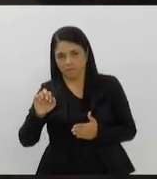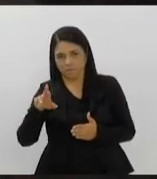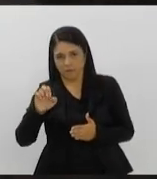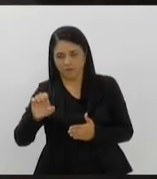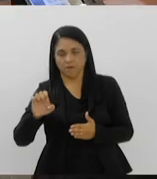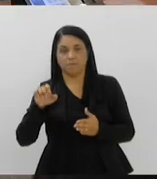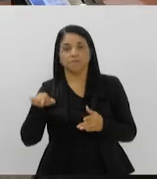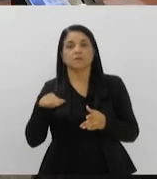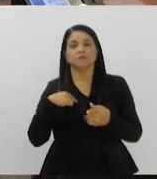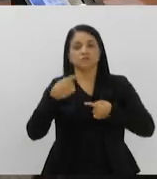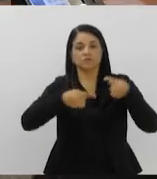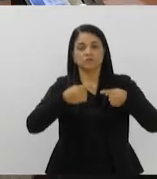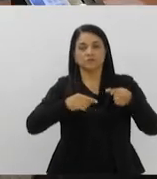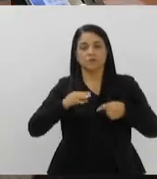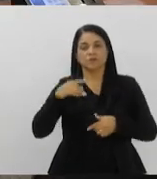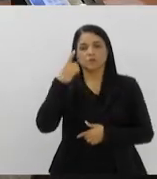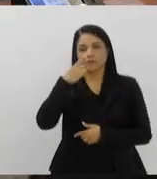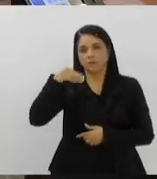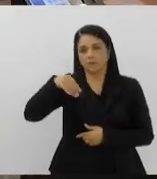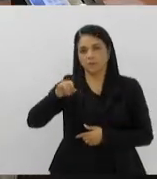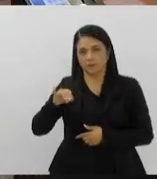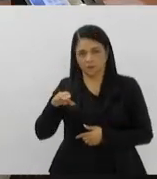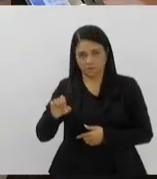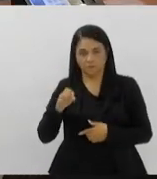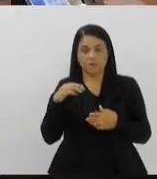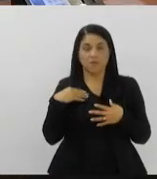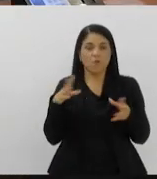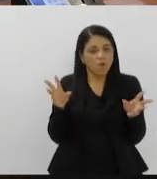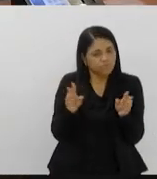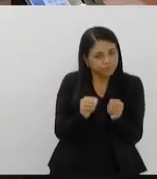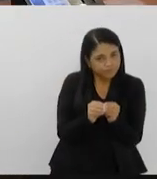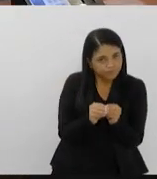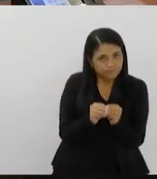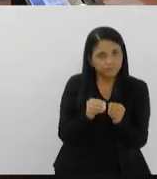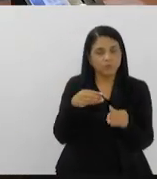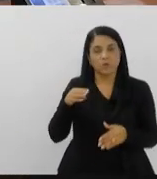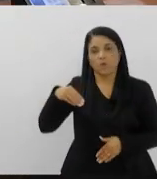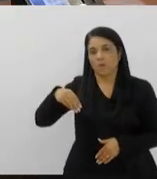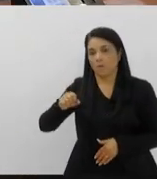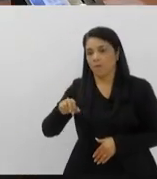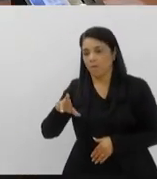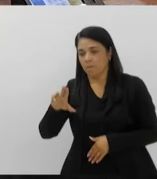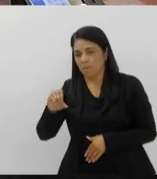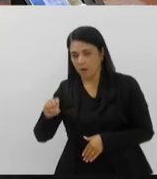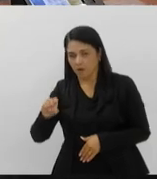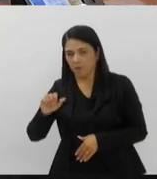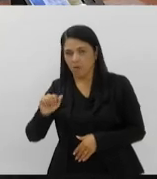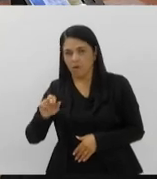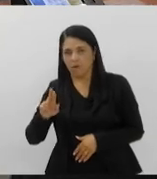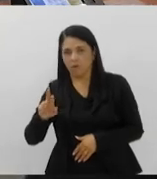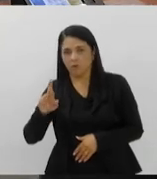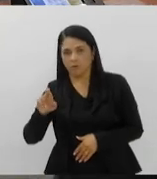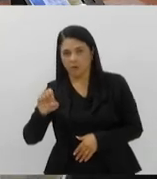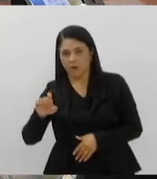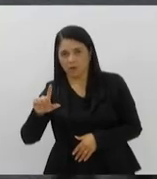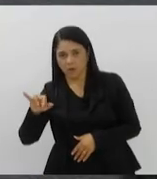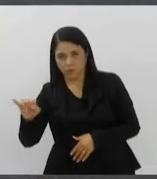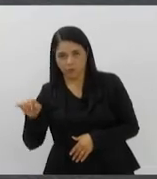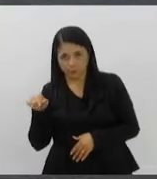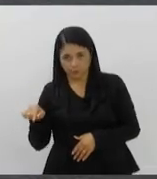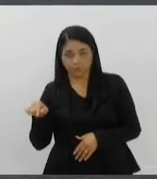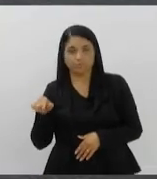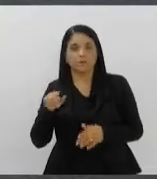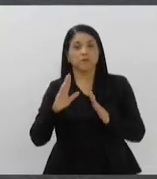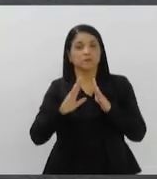Mink. Presidente, serei bastante breve. O Marco Aurélio de Oliveira, o Marcão, também é da Escola